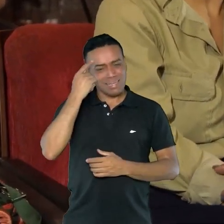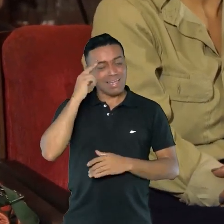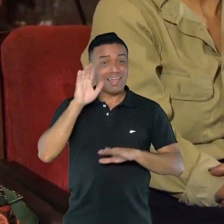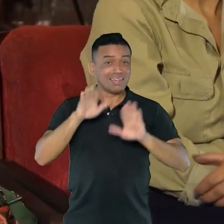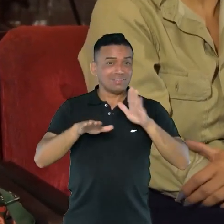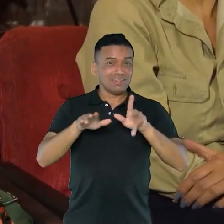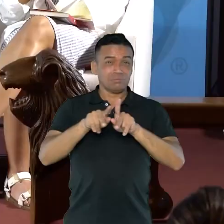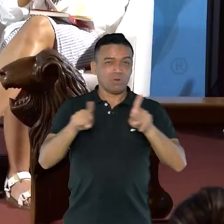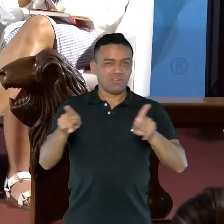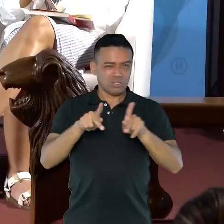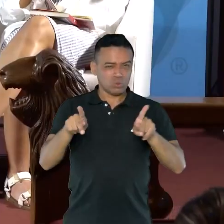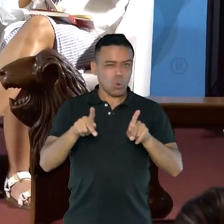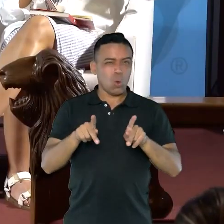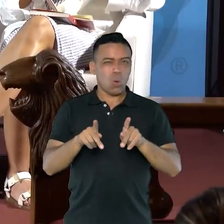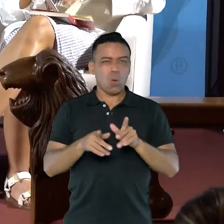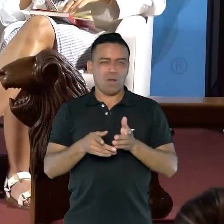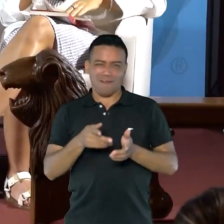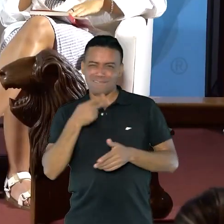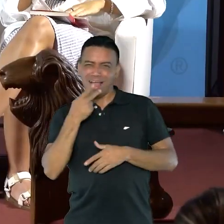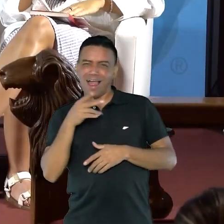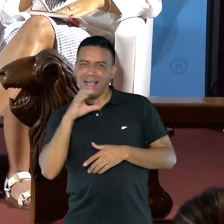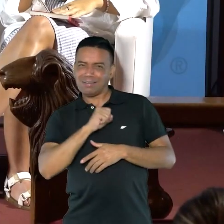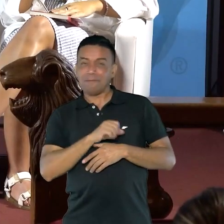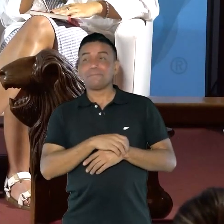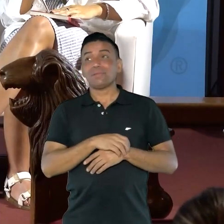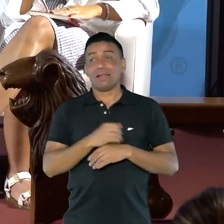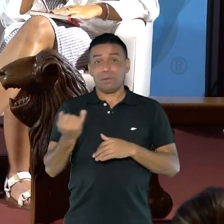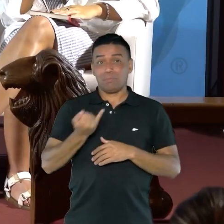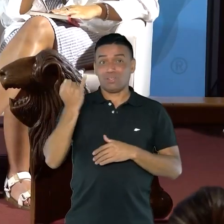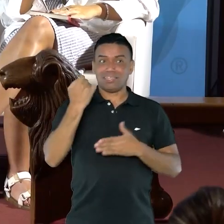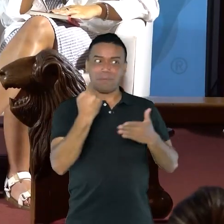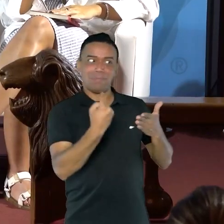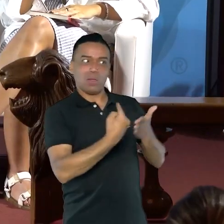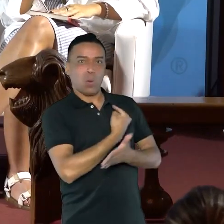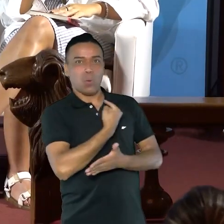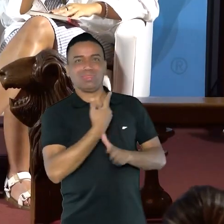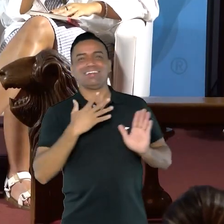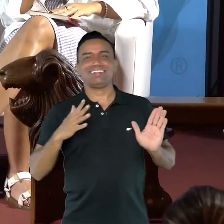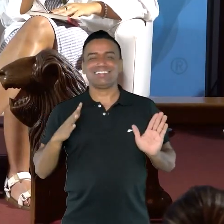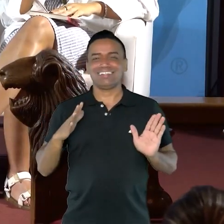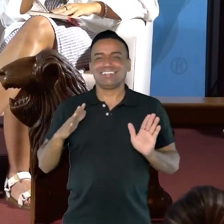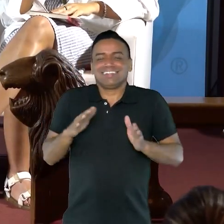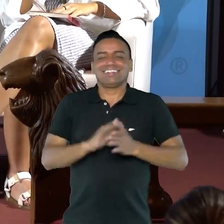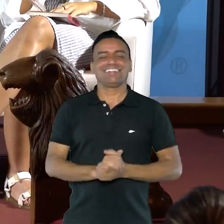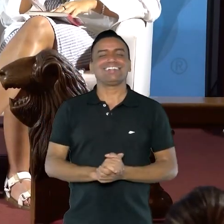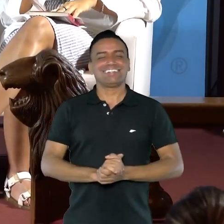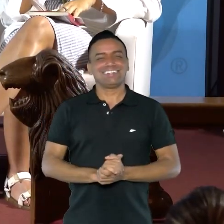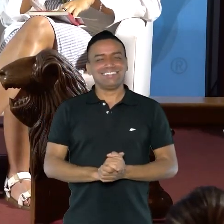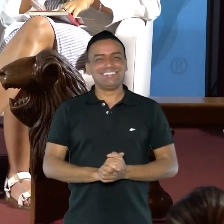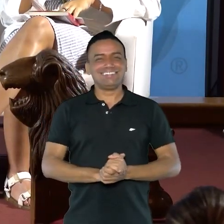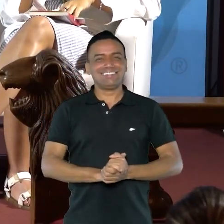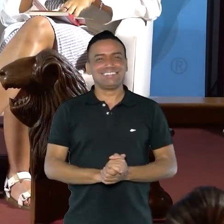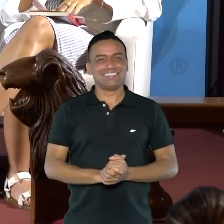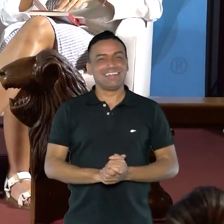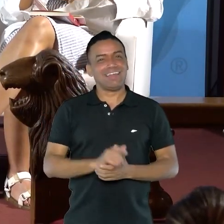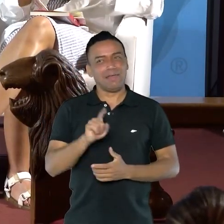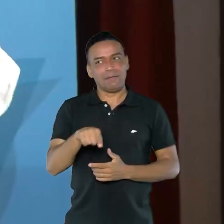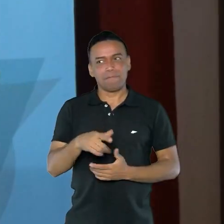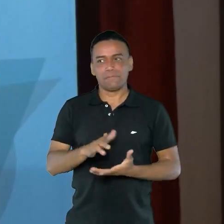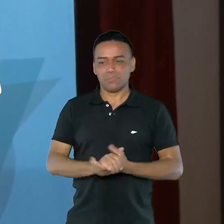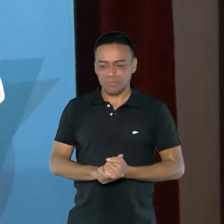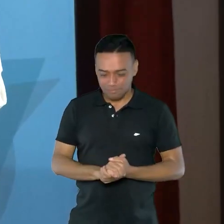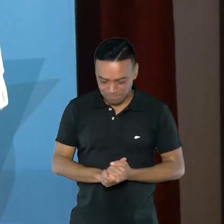E bora. Mas assim, voltando, né, ao que você trouxe, eu queria trazer assim, né, de